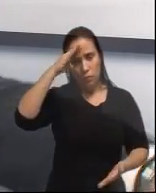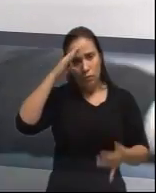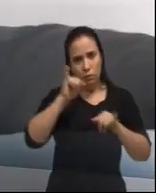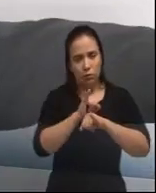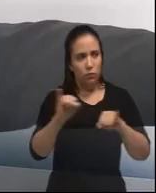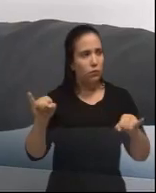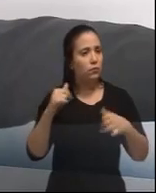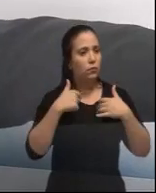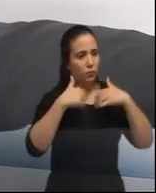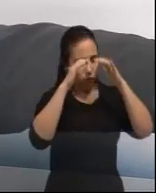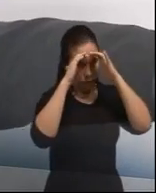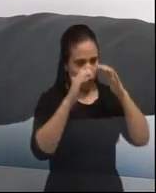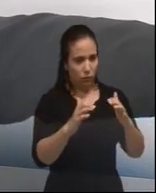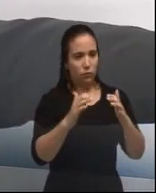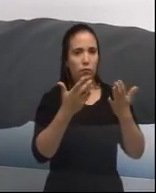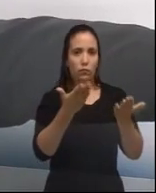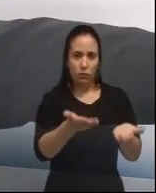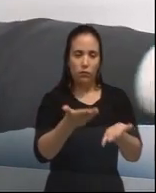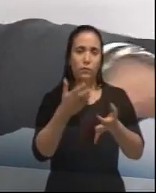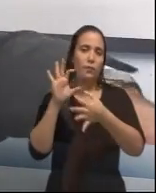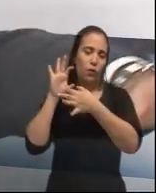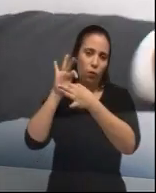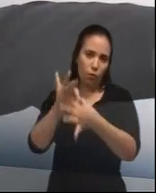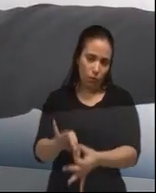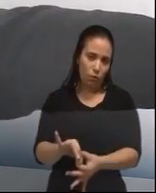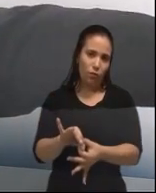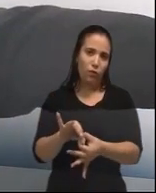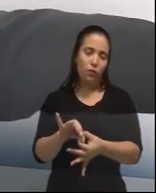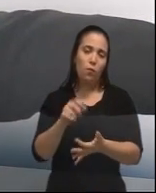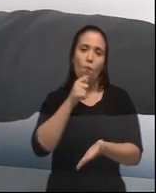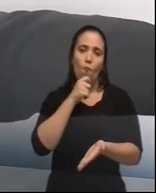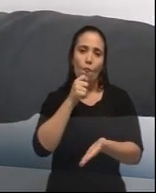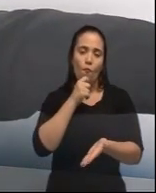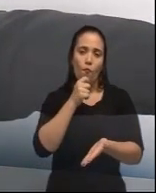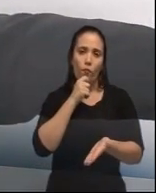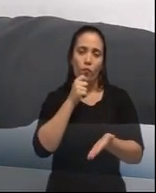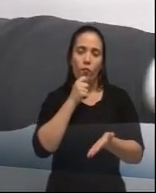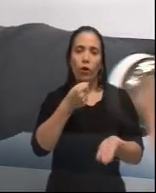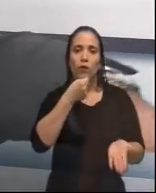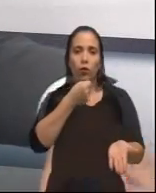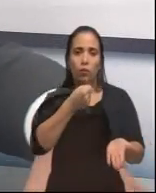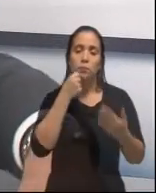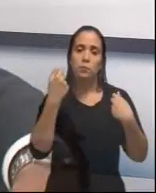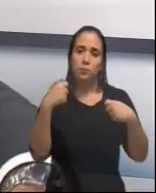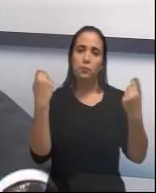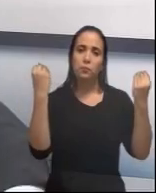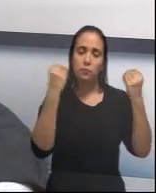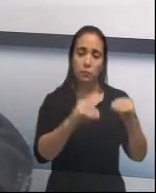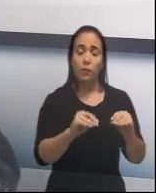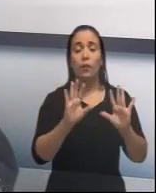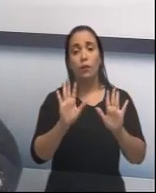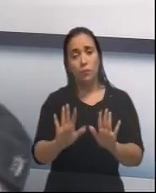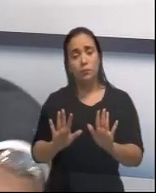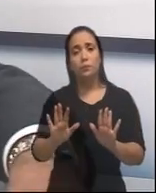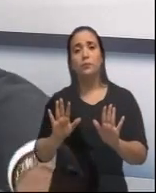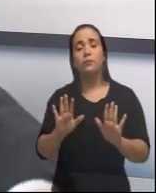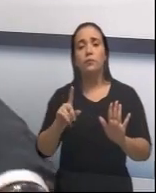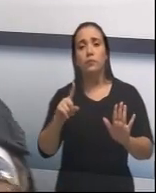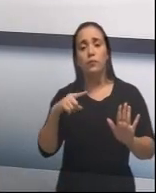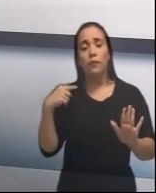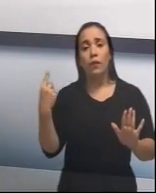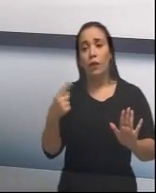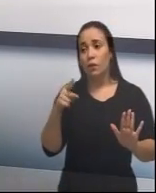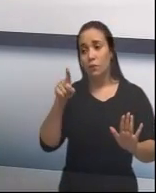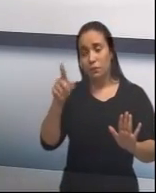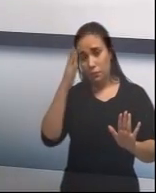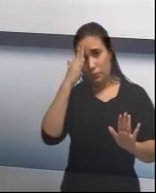até respeitando, e foi dentro do contexto, e a imprensa não colocou, como você está colocando, é importante ressaltar isso. Do outro lado, cara, nós temos a candidatura